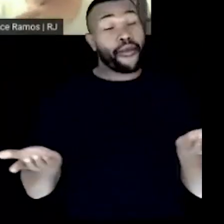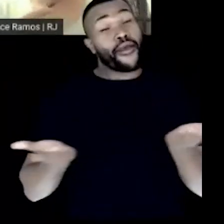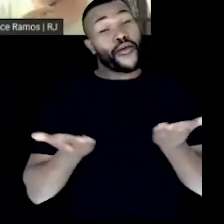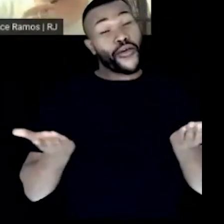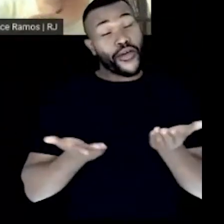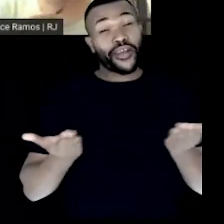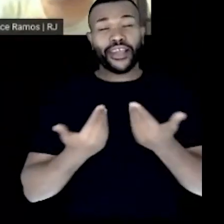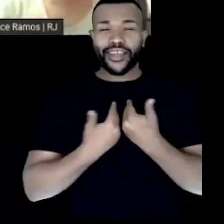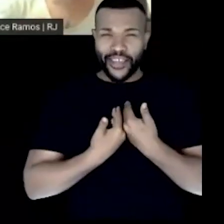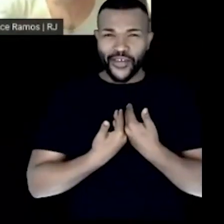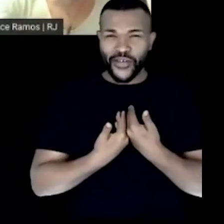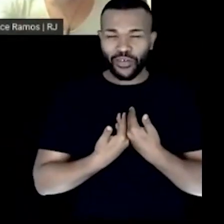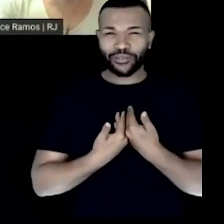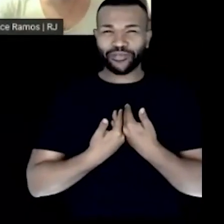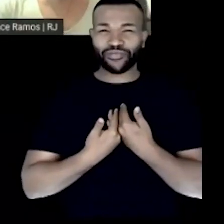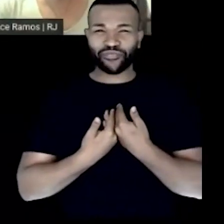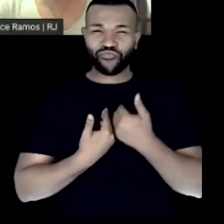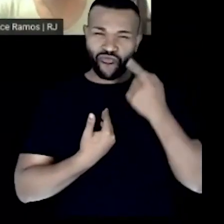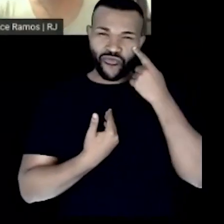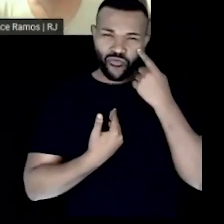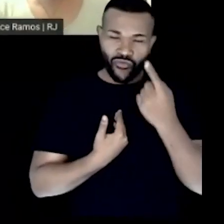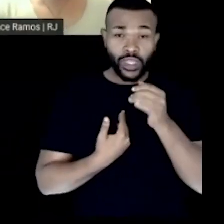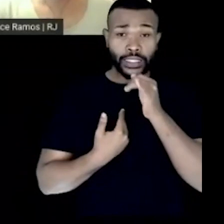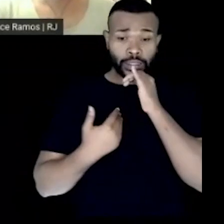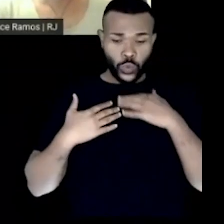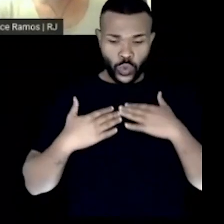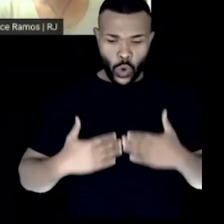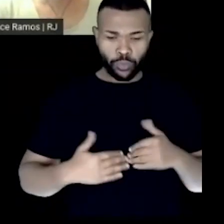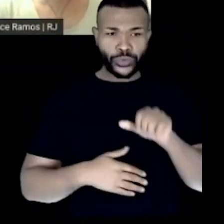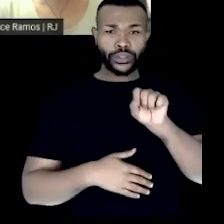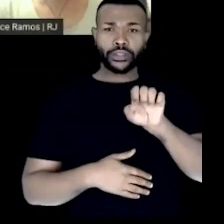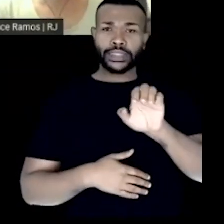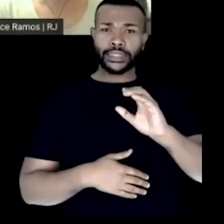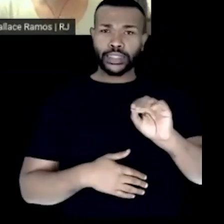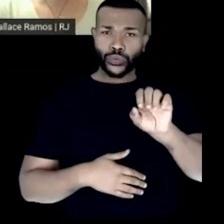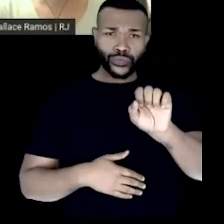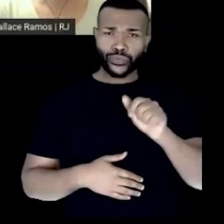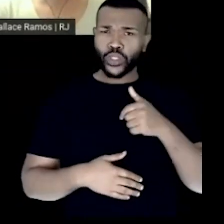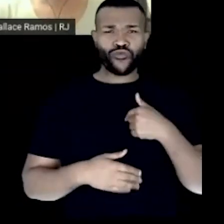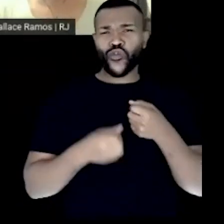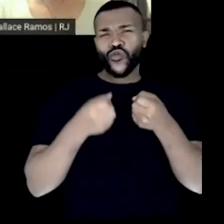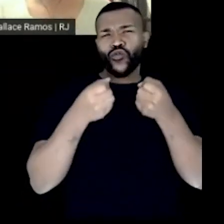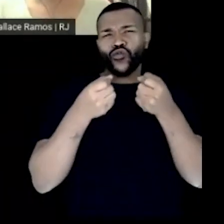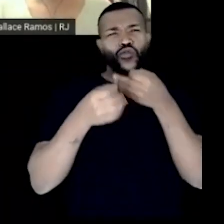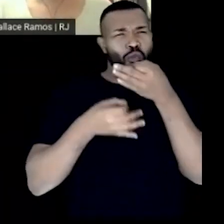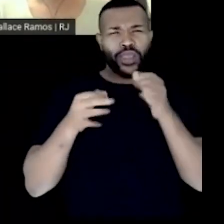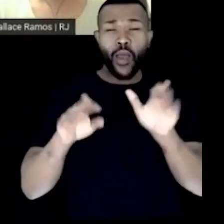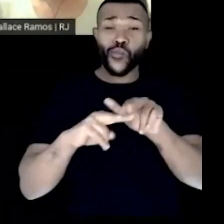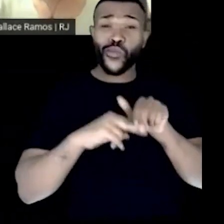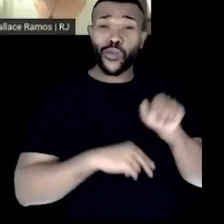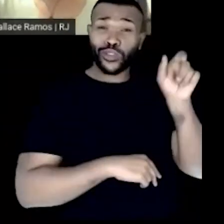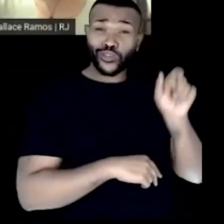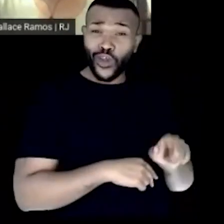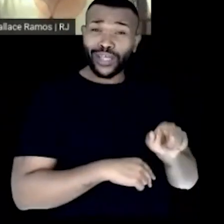Não, agora eu vi. Em relação ao Corpos Secos, eu não vou comentar